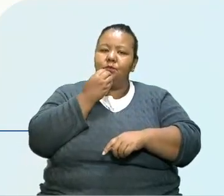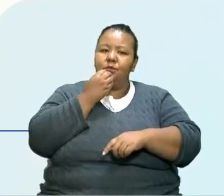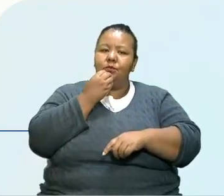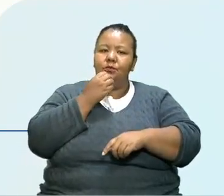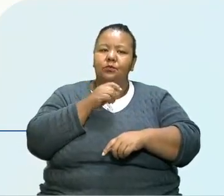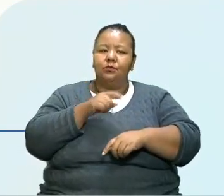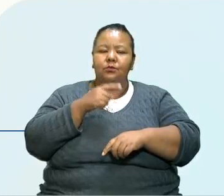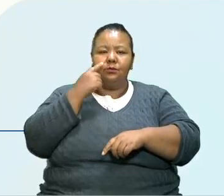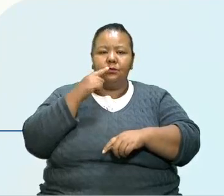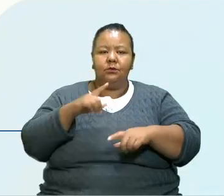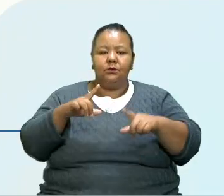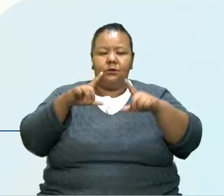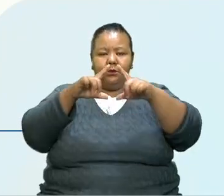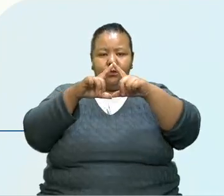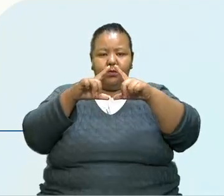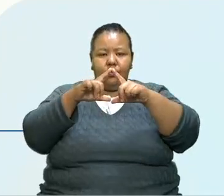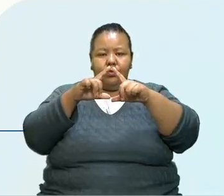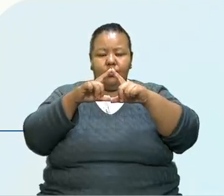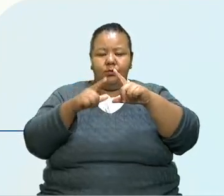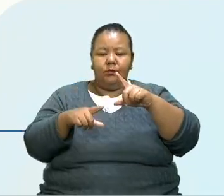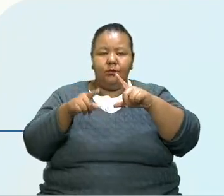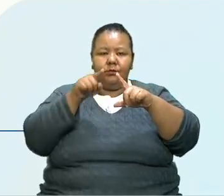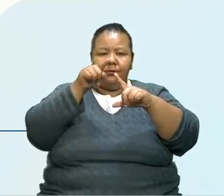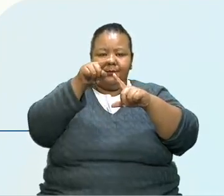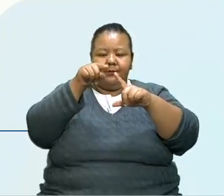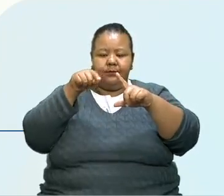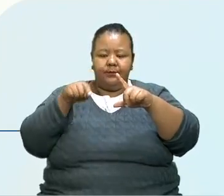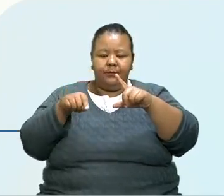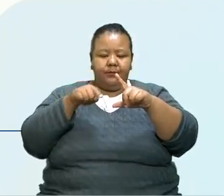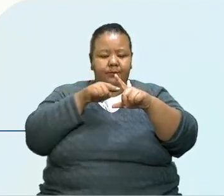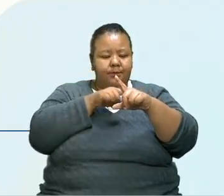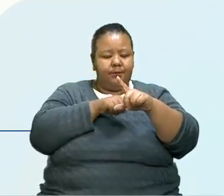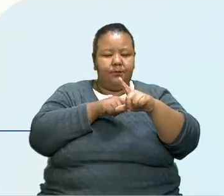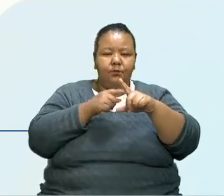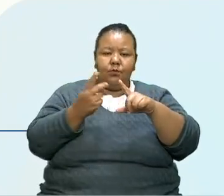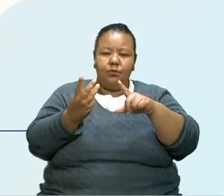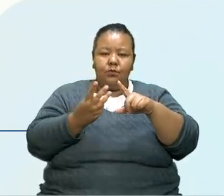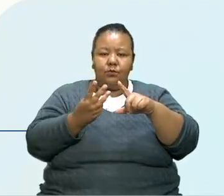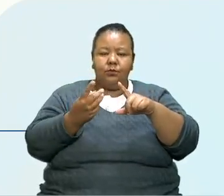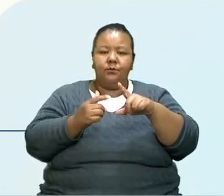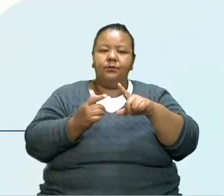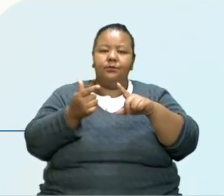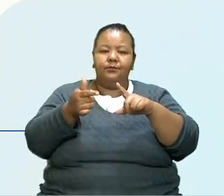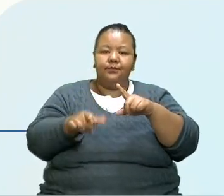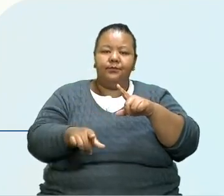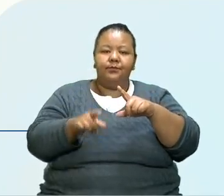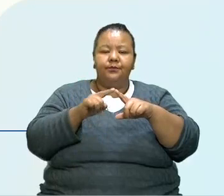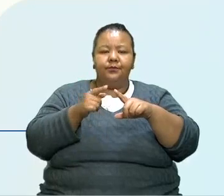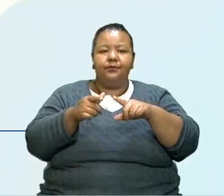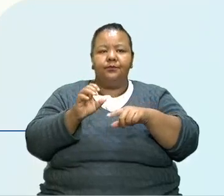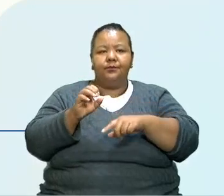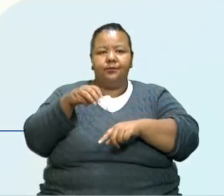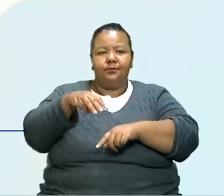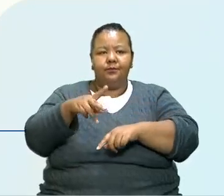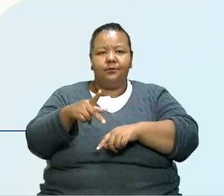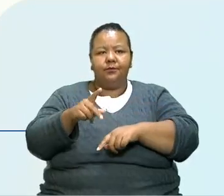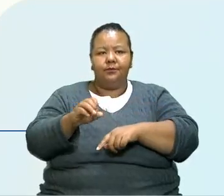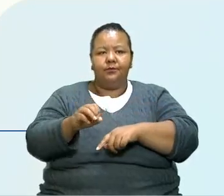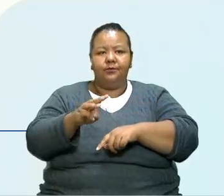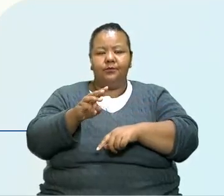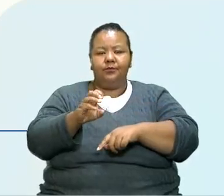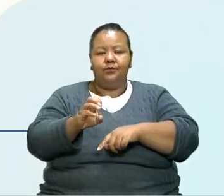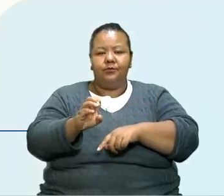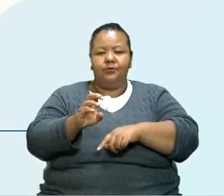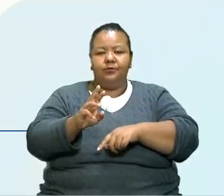nesse imbricamento aqui, quando eu tenho esses três pilares, eu vou conseguir. Porque o empowerment é uma abordagem